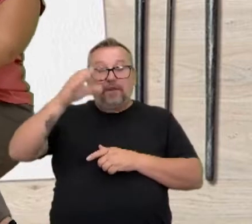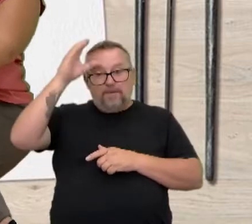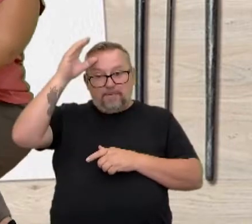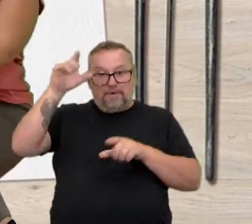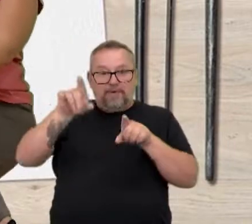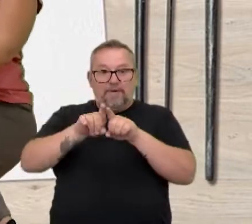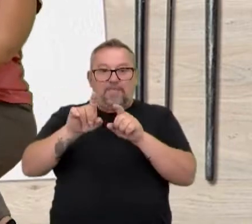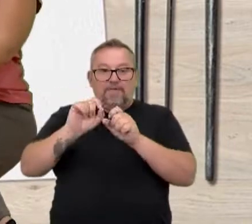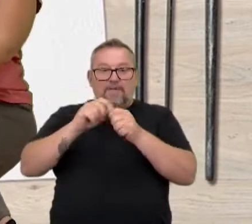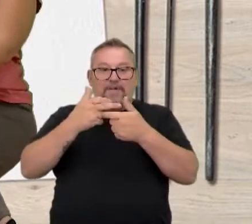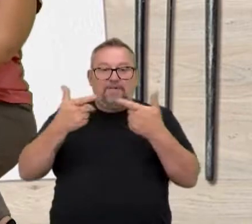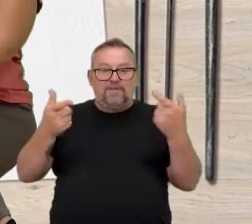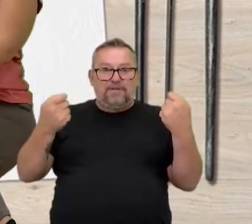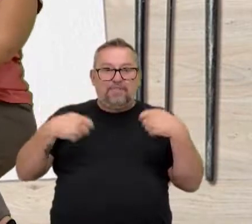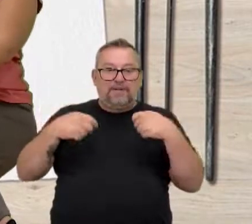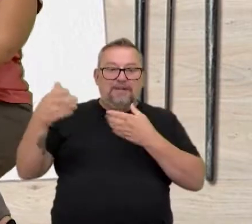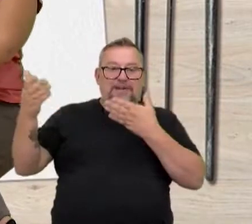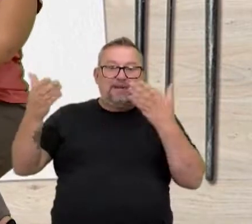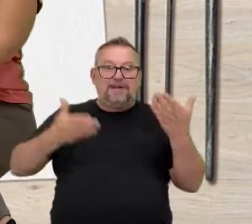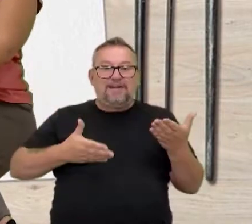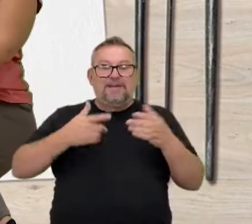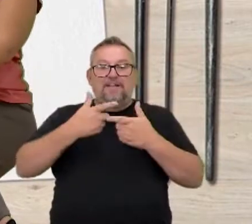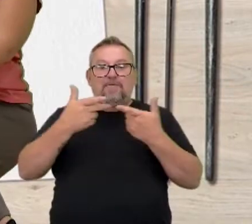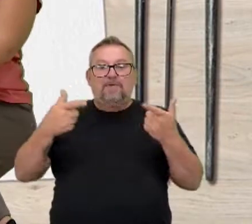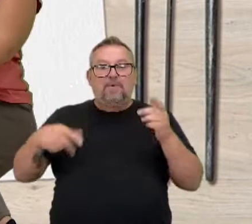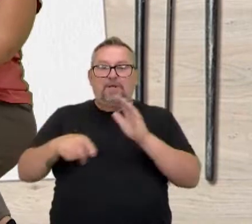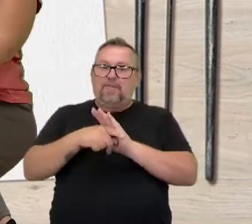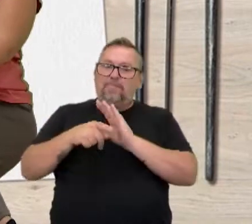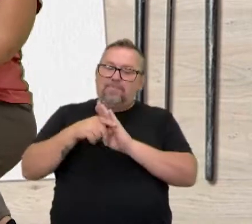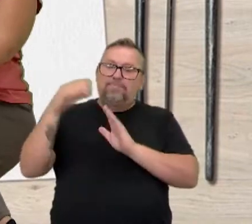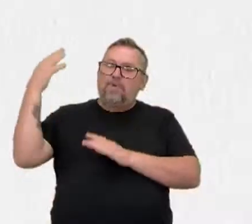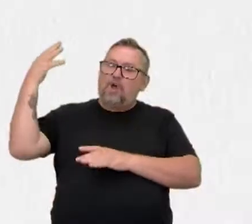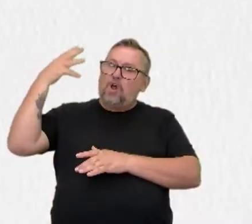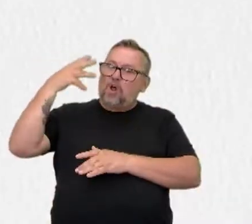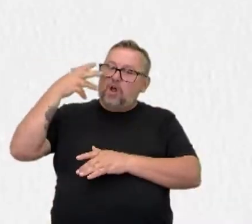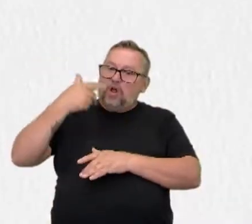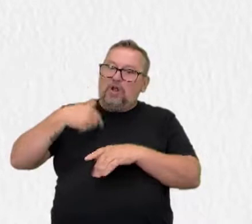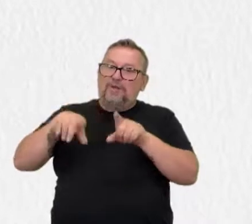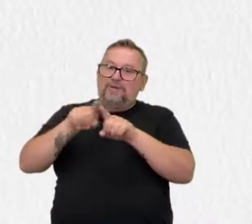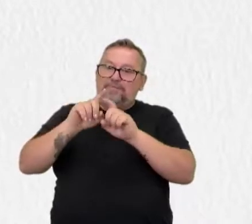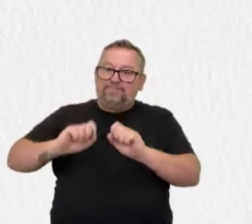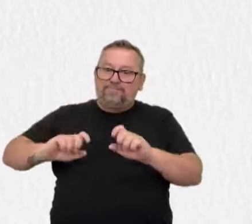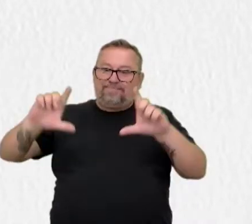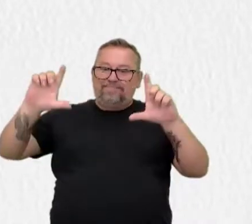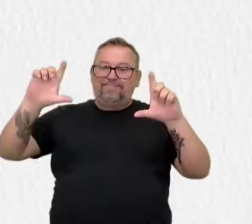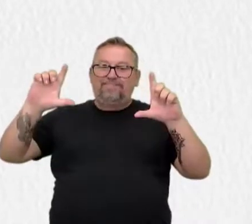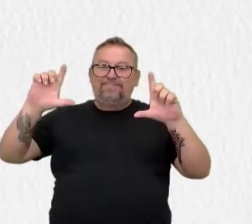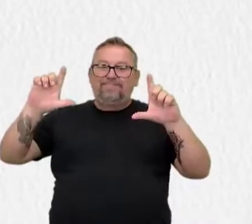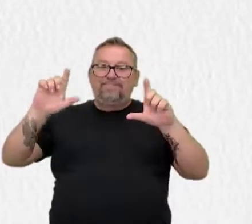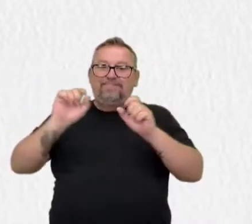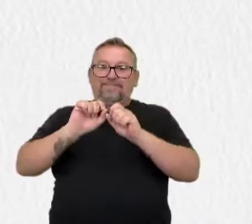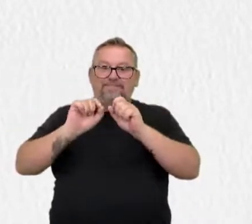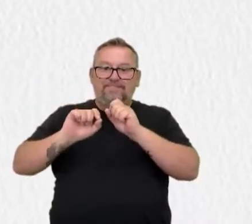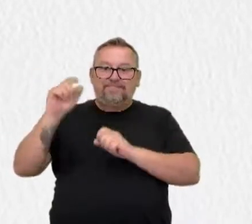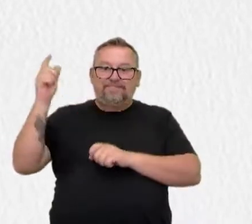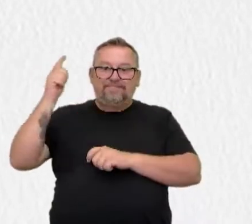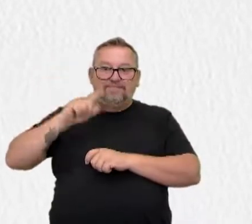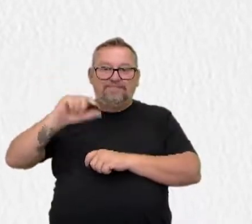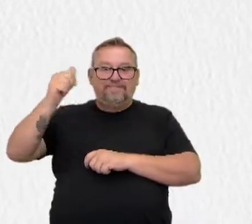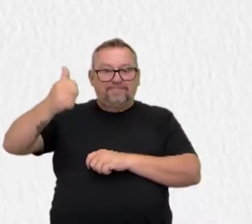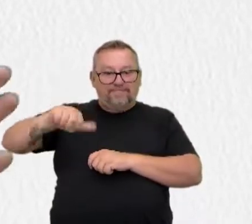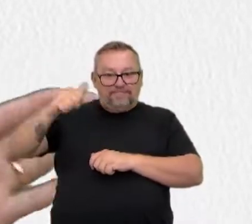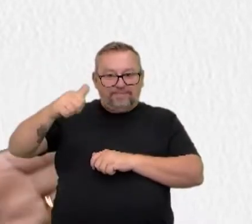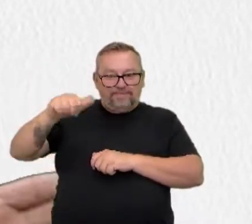recortes necessários, fazer uma nutrição estética, né? Quanto mais imagens e produções vocês conseguirem